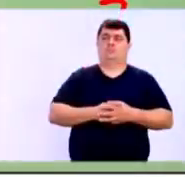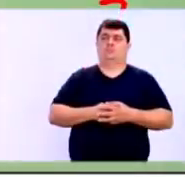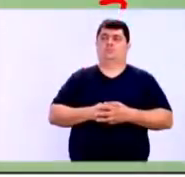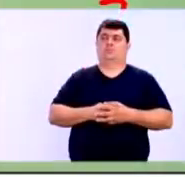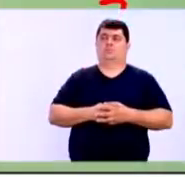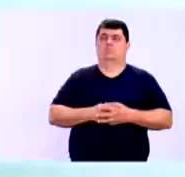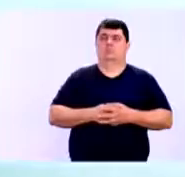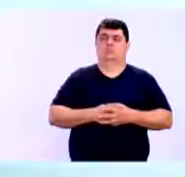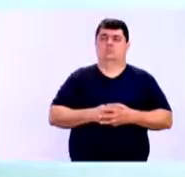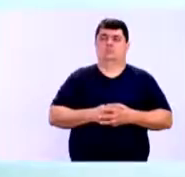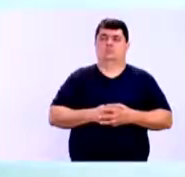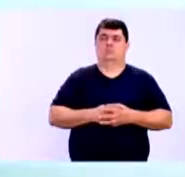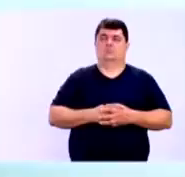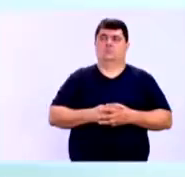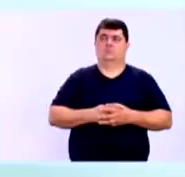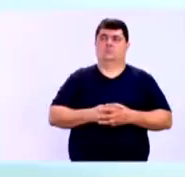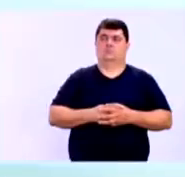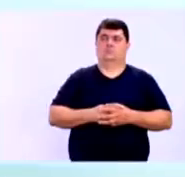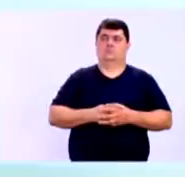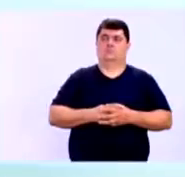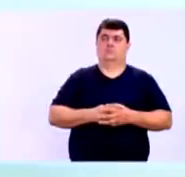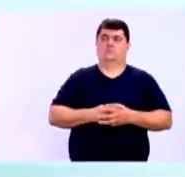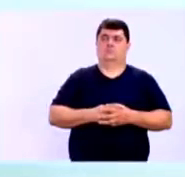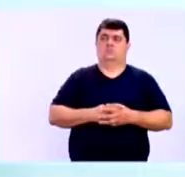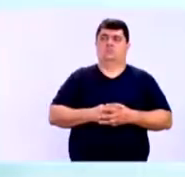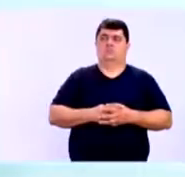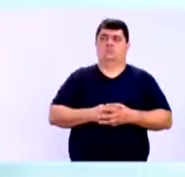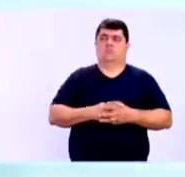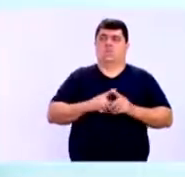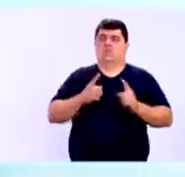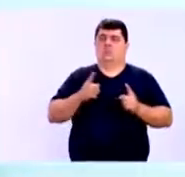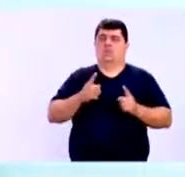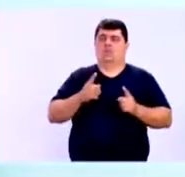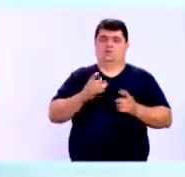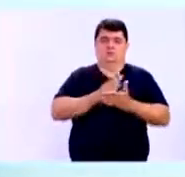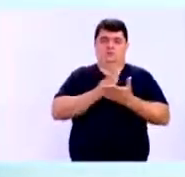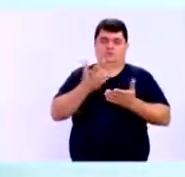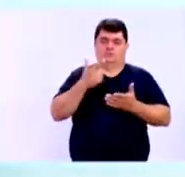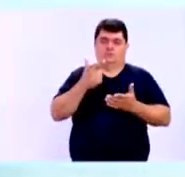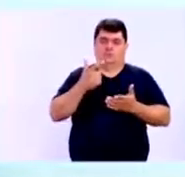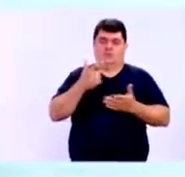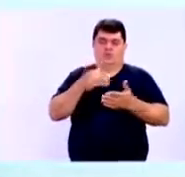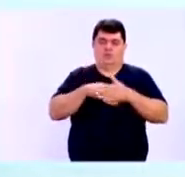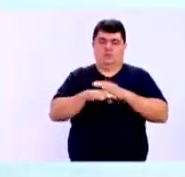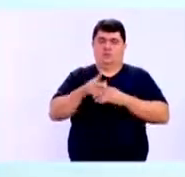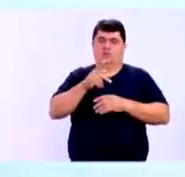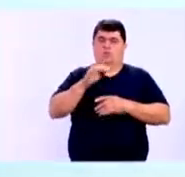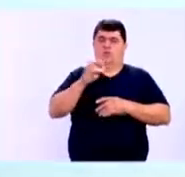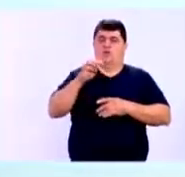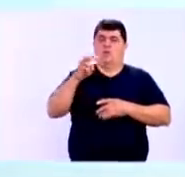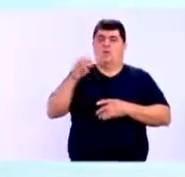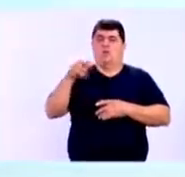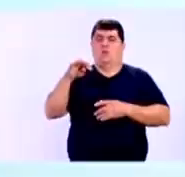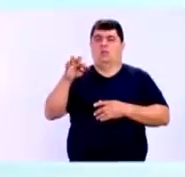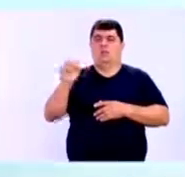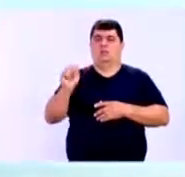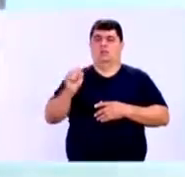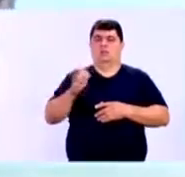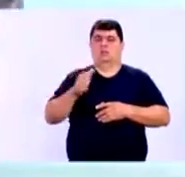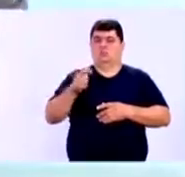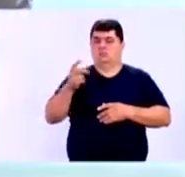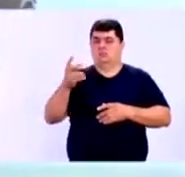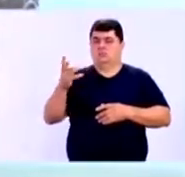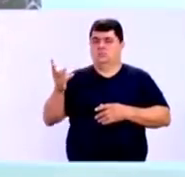que é o CMV. Mas muitas vezes ele não tem um estoque permanente. Como é feita a conta? Quanto ele tinha